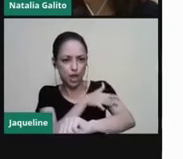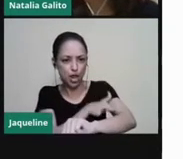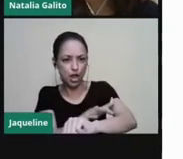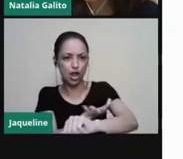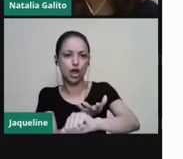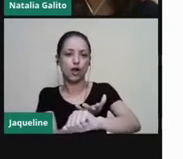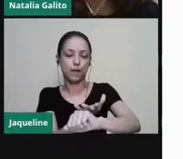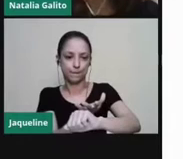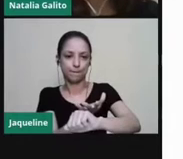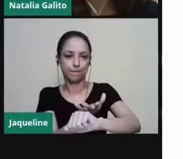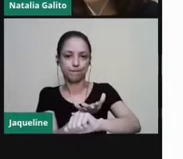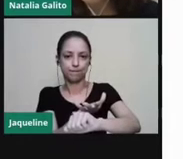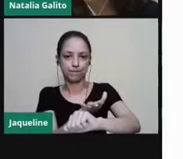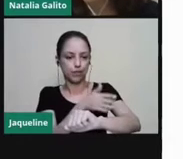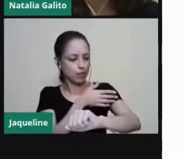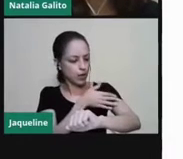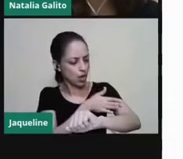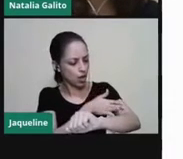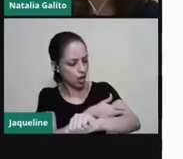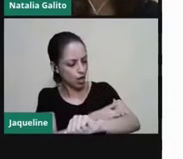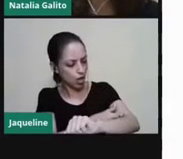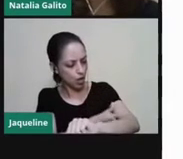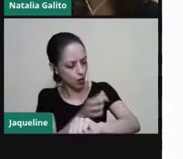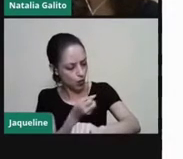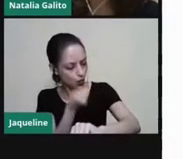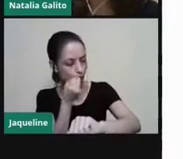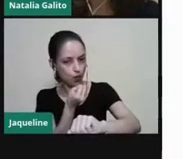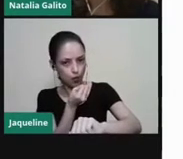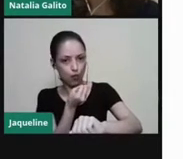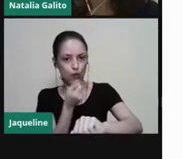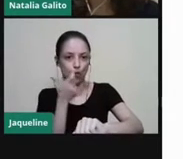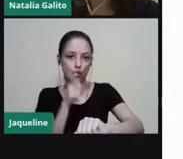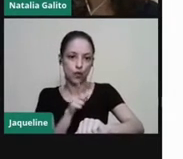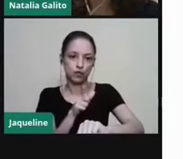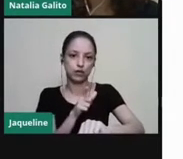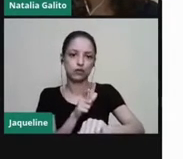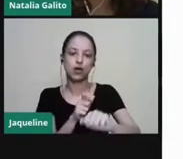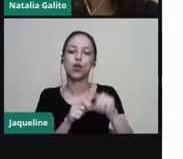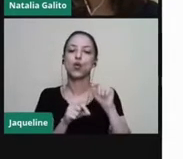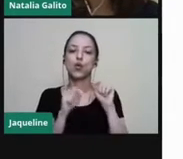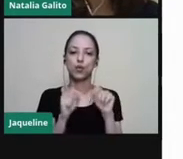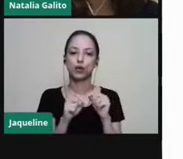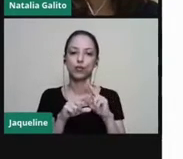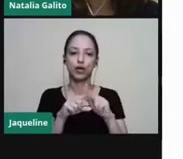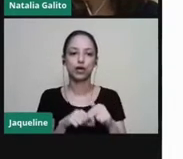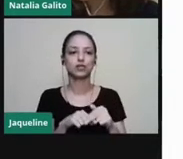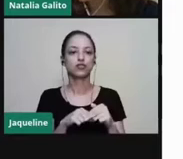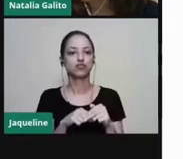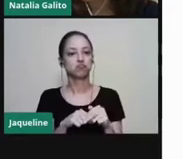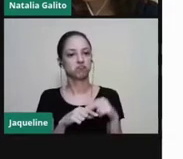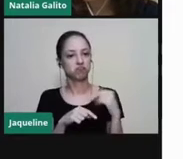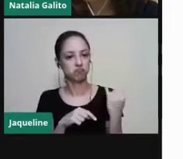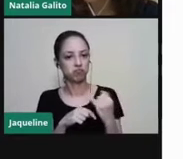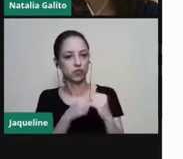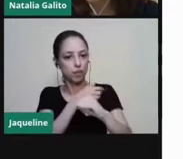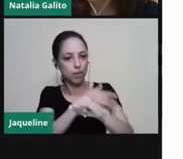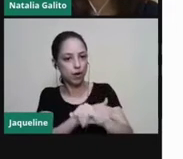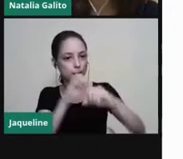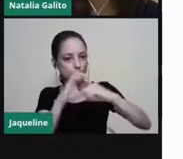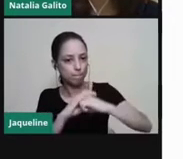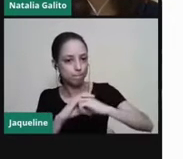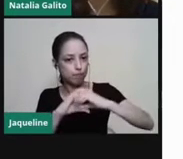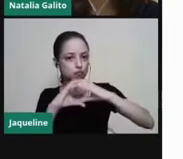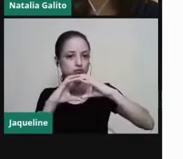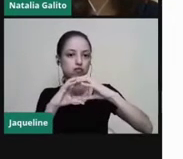da curva bem significativa, e essa inclinação é dada basicamente por um aumento significativo no diâmetro do